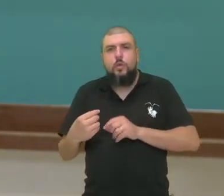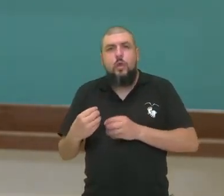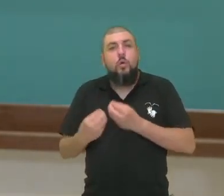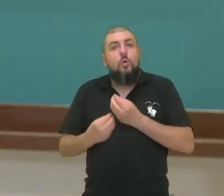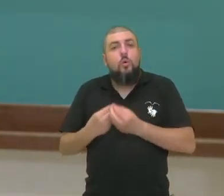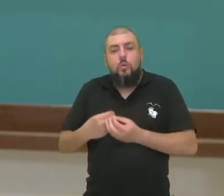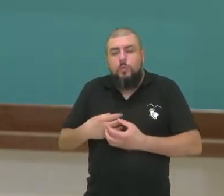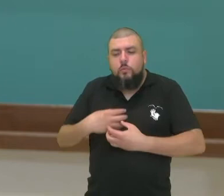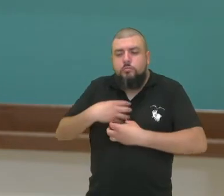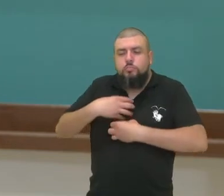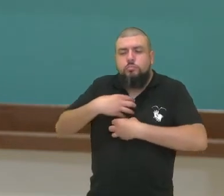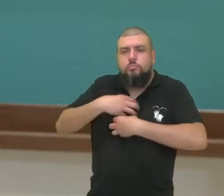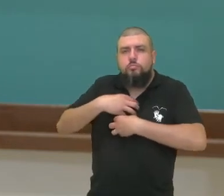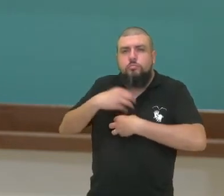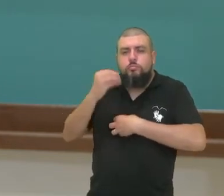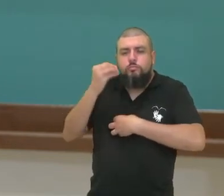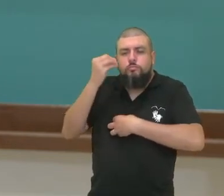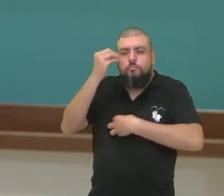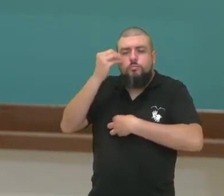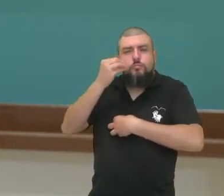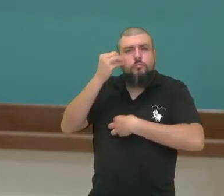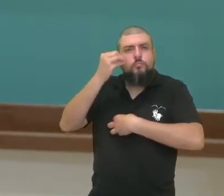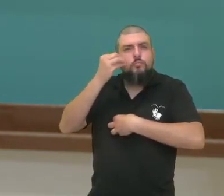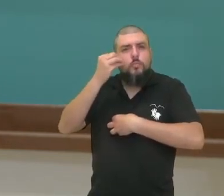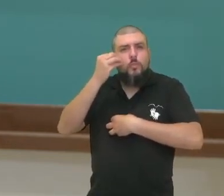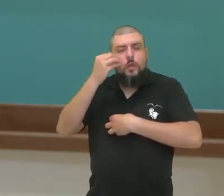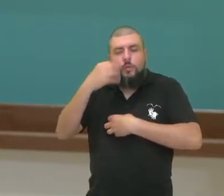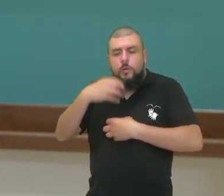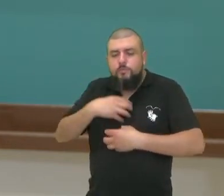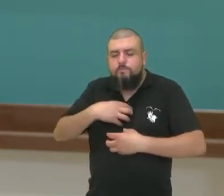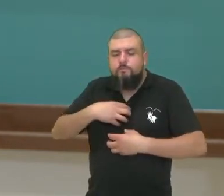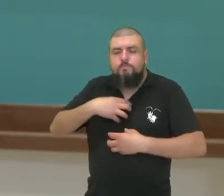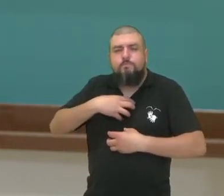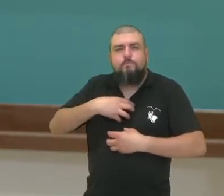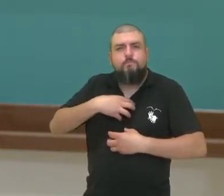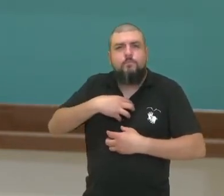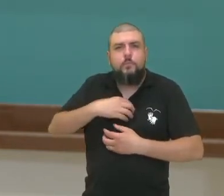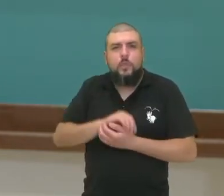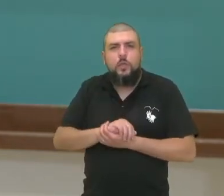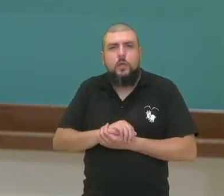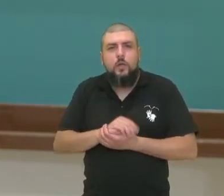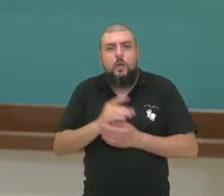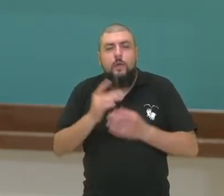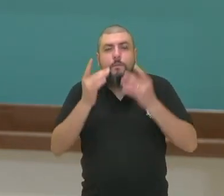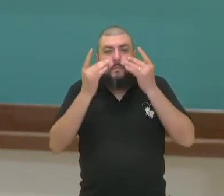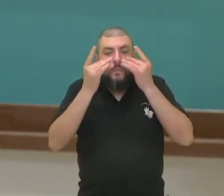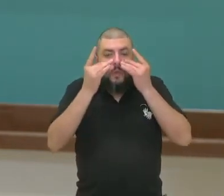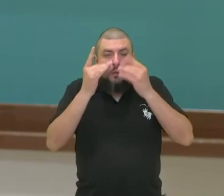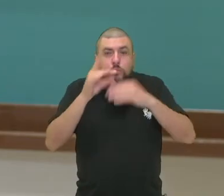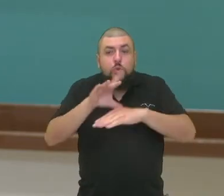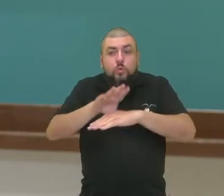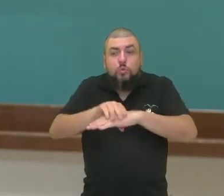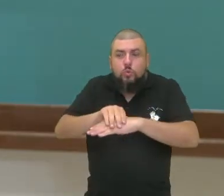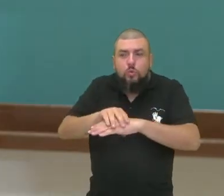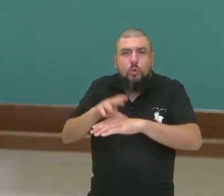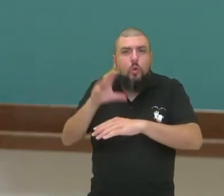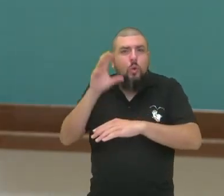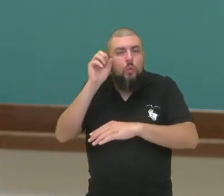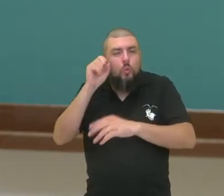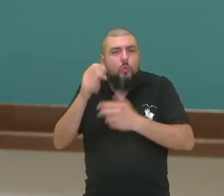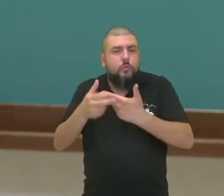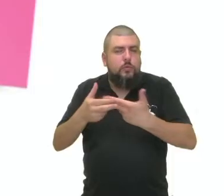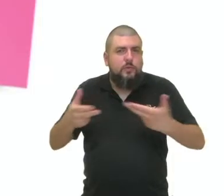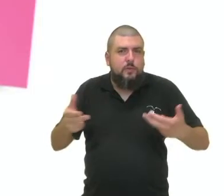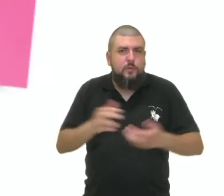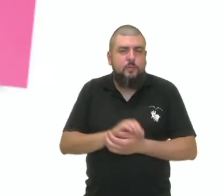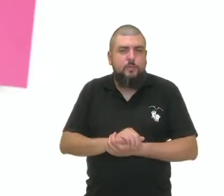experiência empírica, sensível que nós temos do mundo, aquilo que vejo, toco, ouço, etc. E no poema